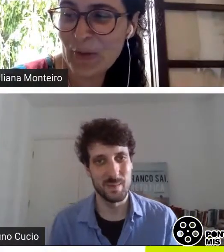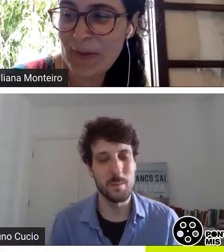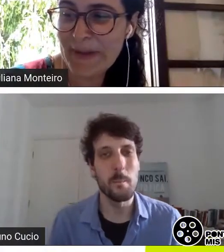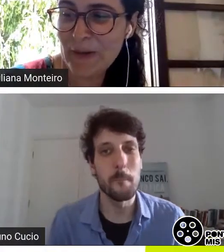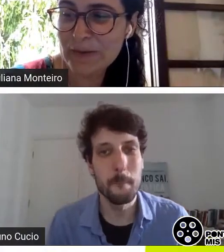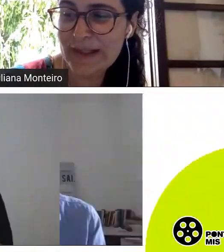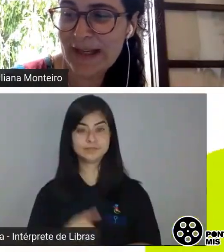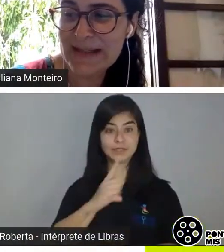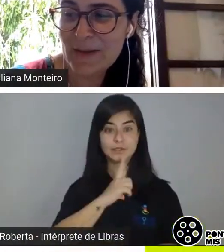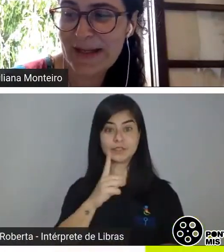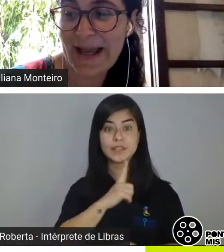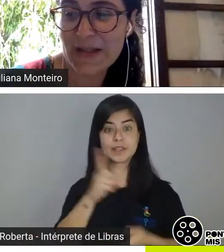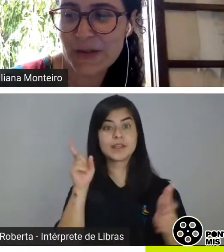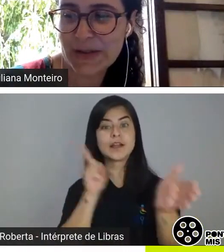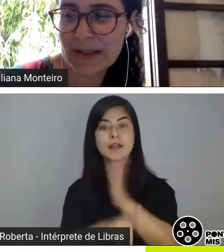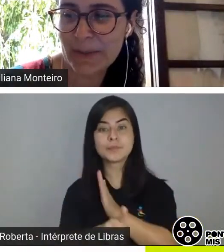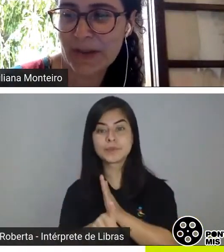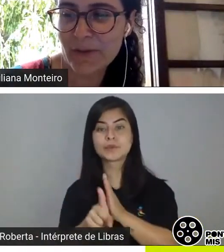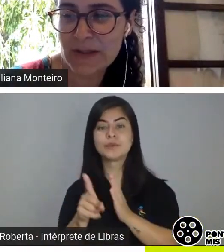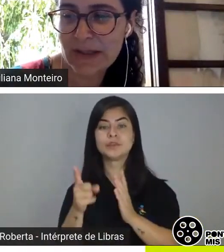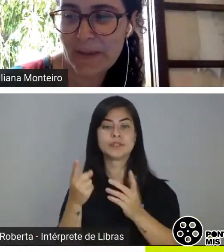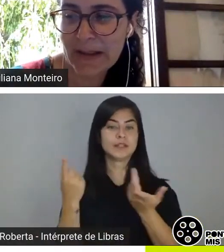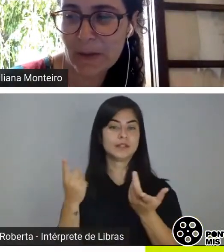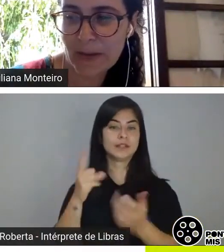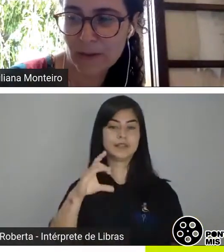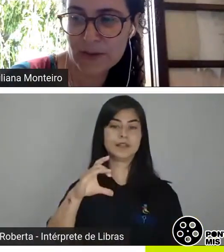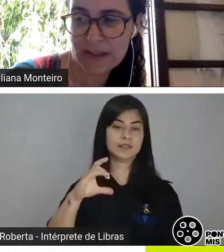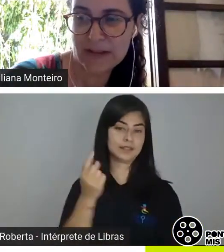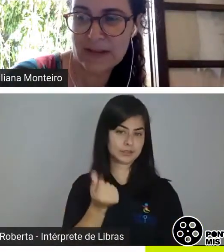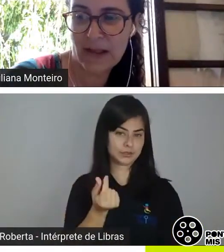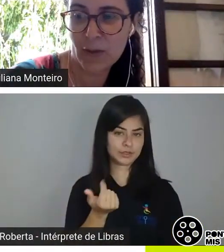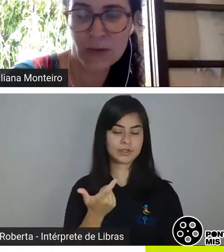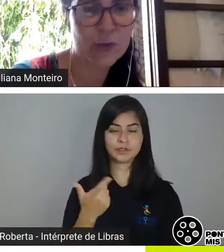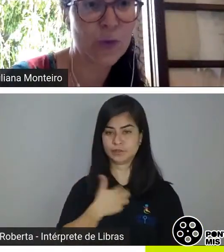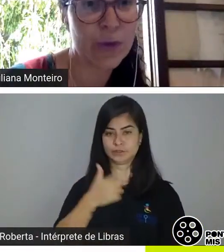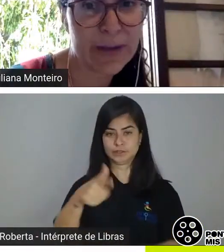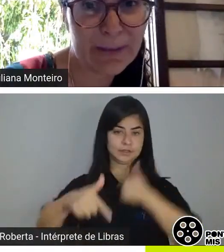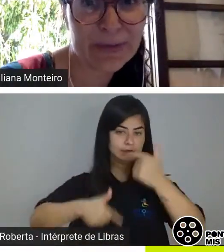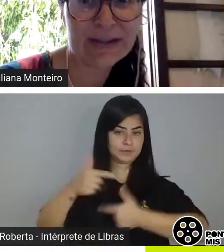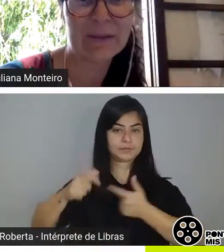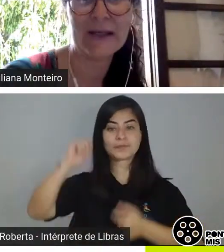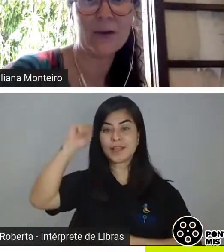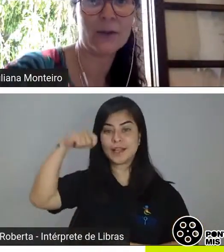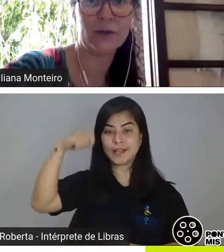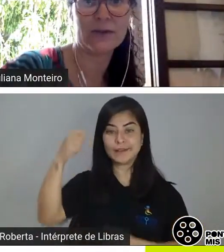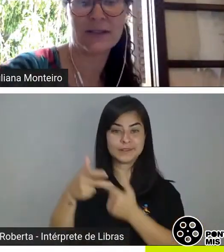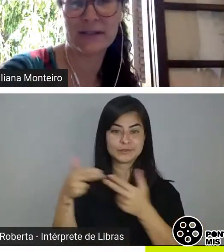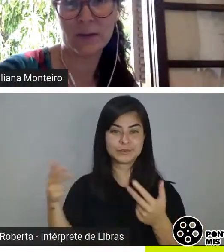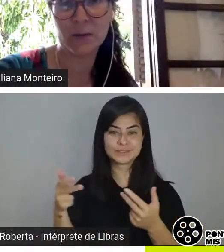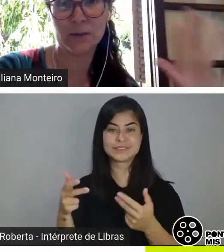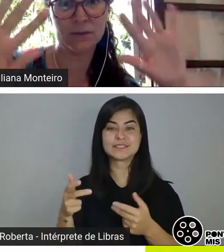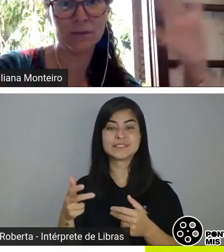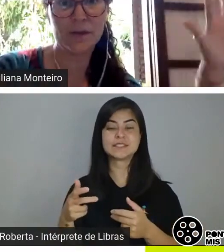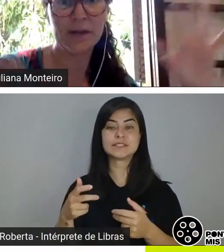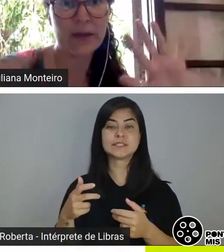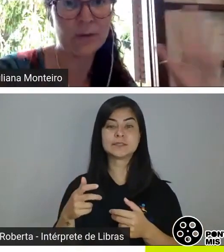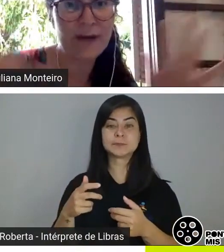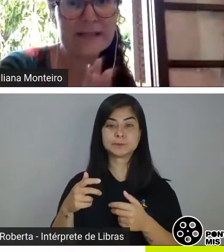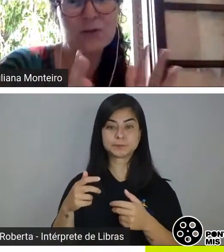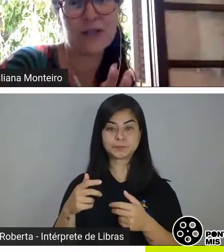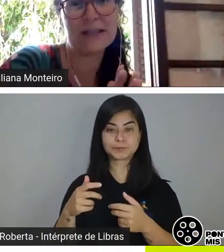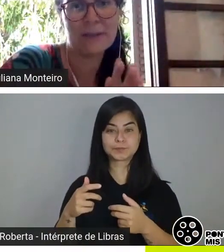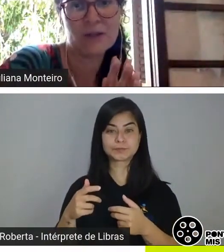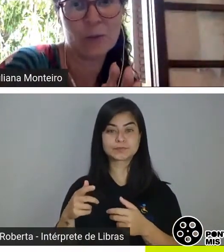Eu tenho uma pergunta em relação a casting, né? Porque você trabalha com atores que... É o nosso sonho, né? Poder trabalhar com atores que são...